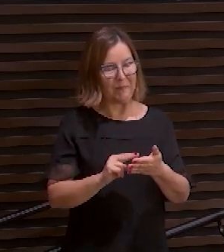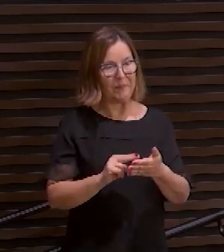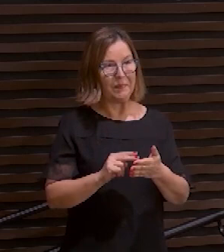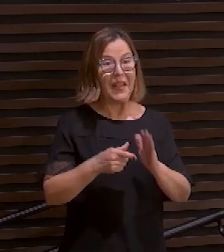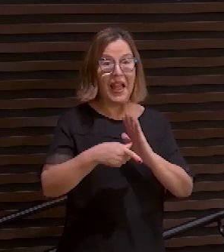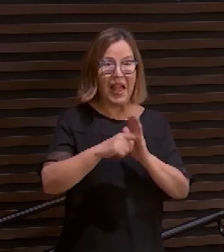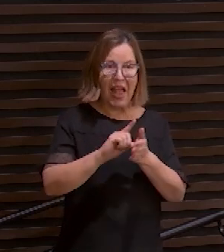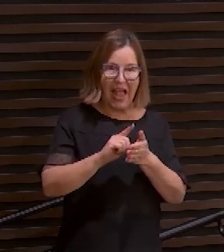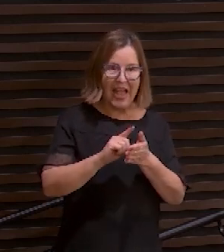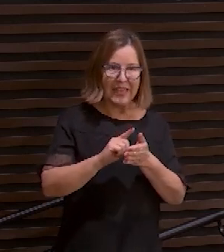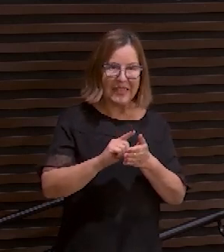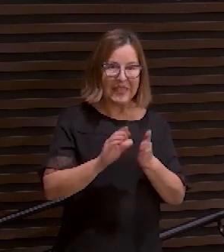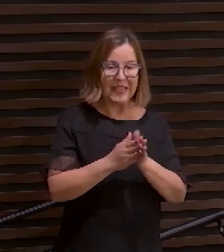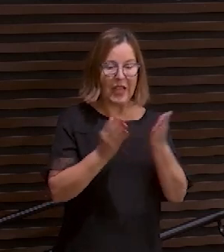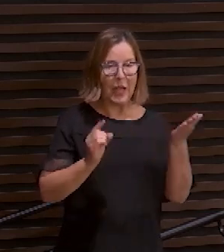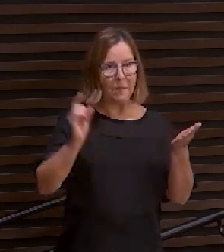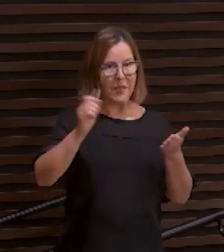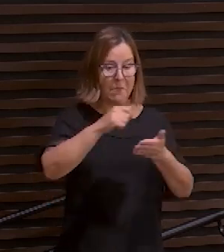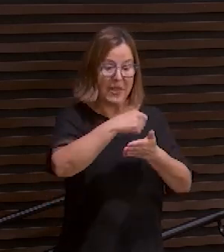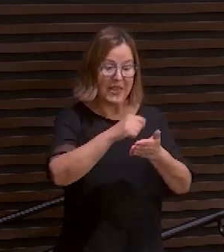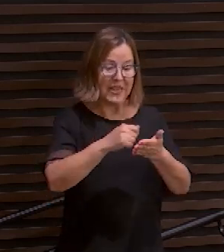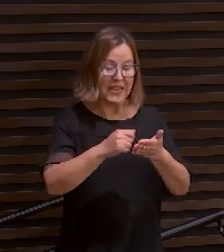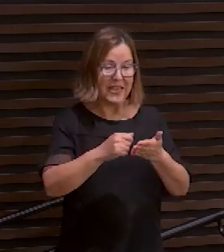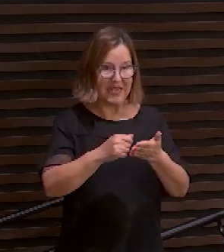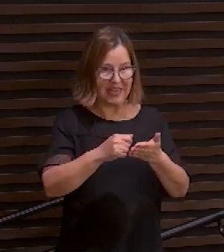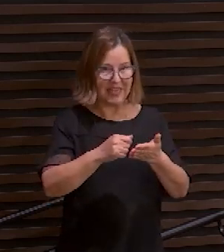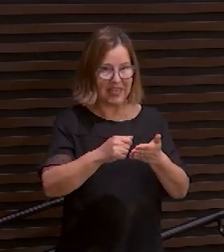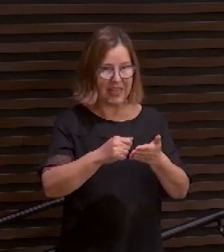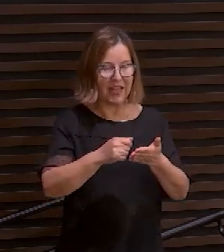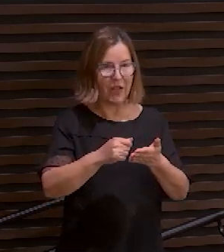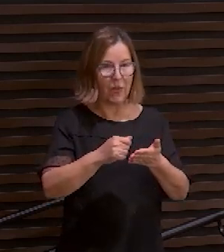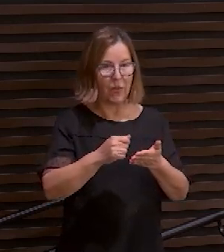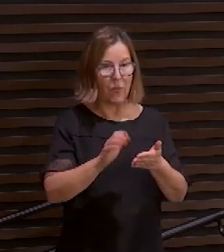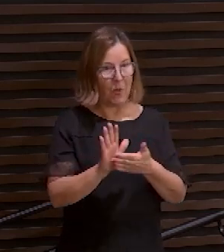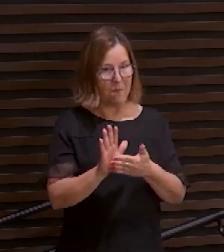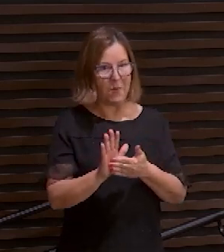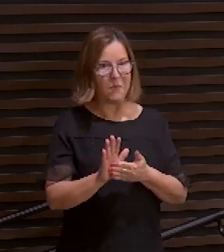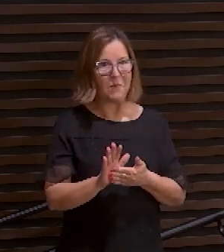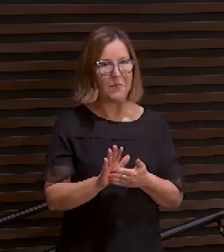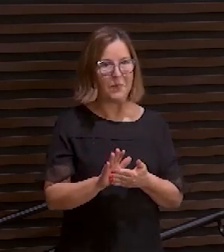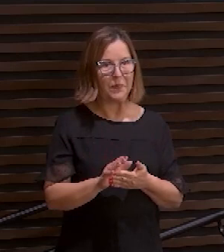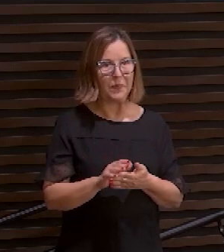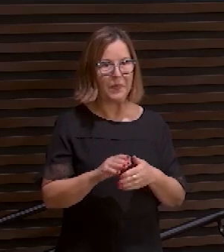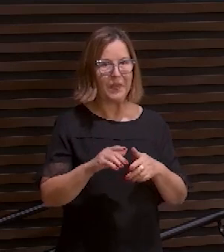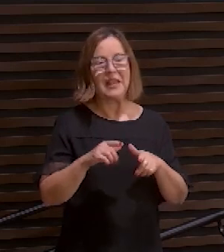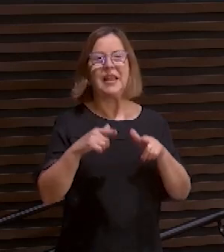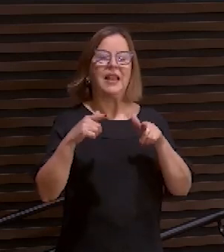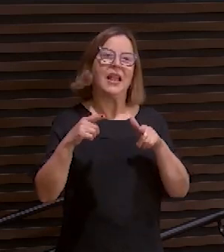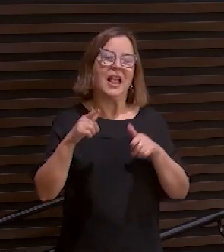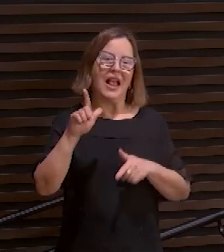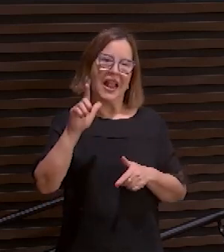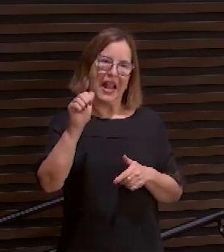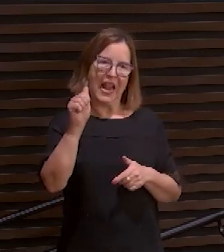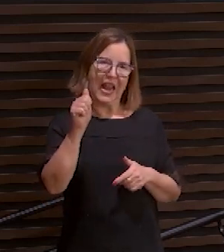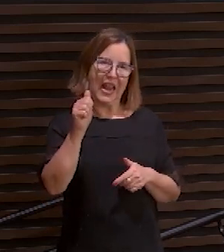normalmente em latim, em grego, em hebraico,